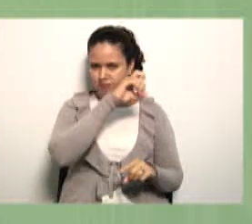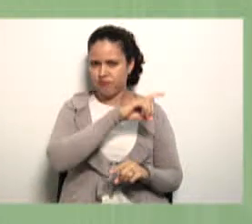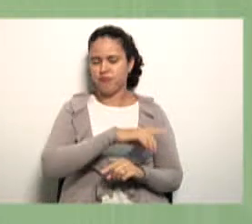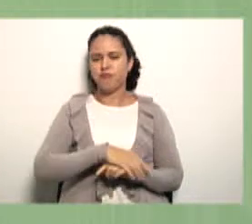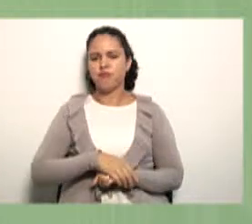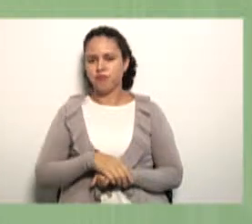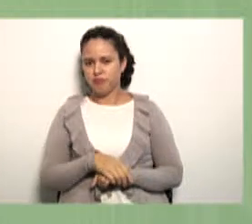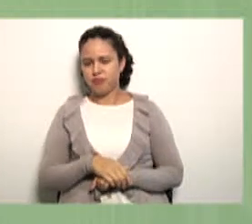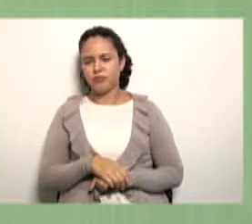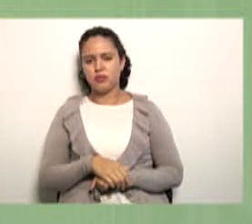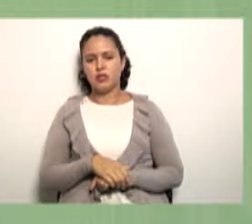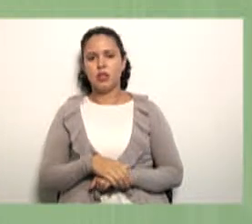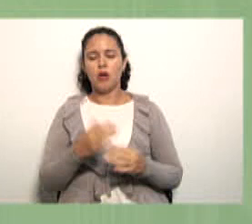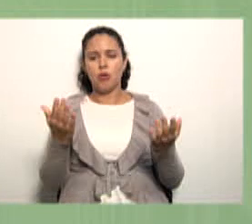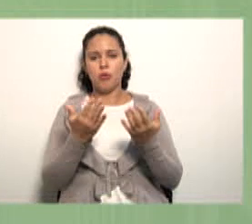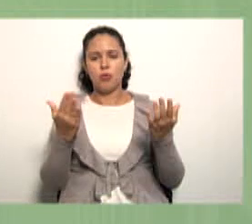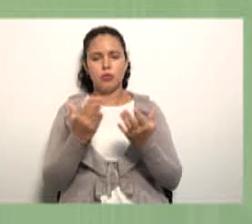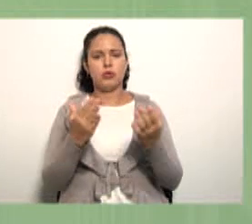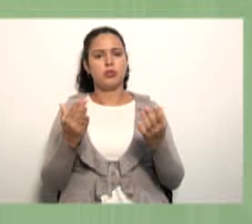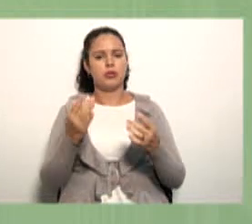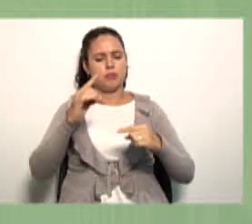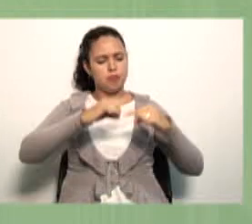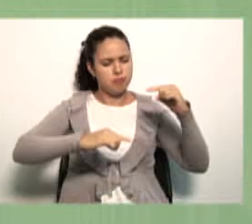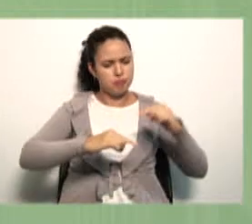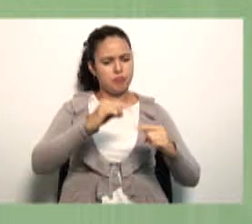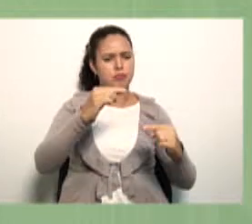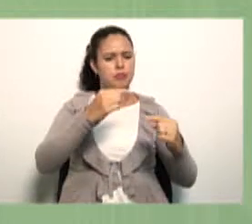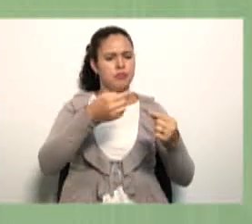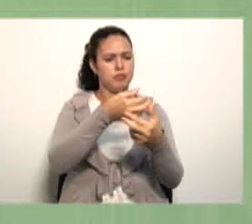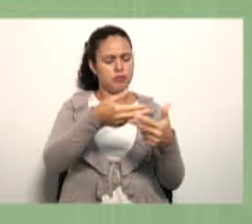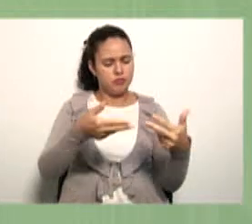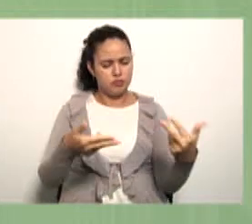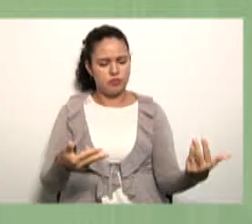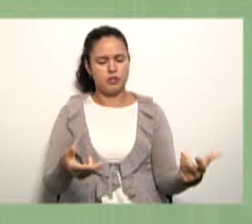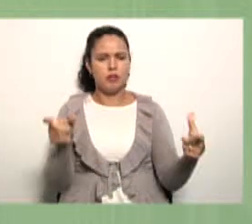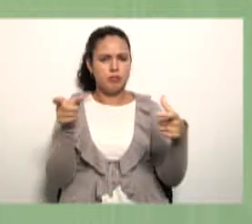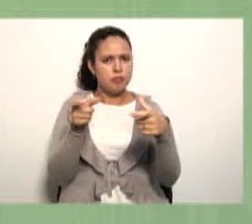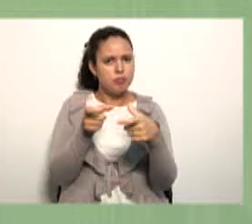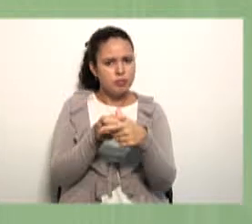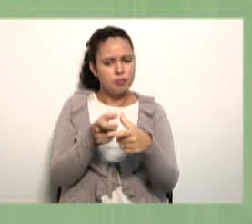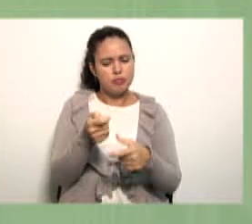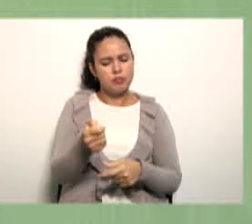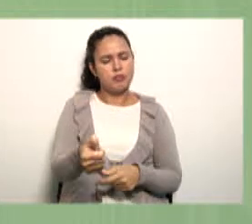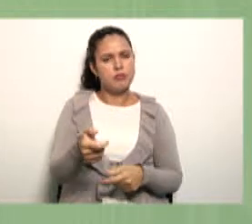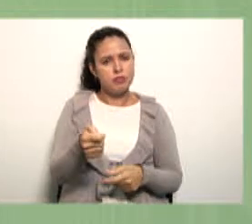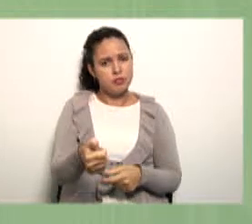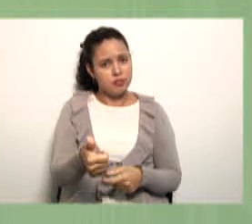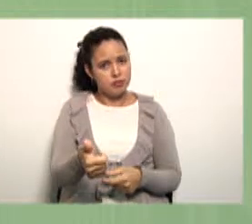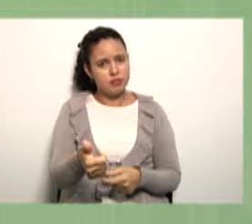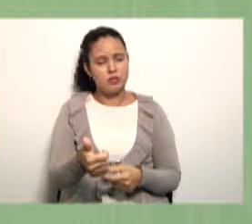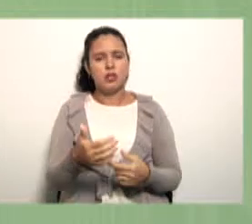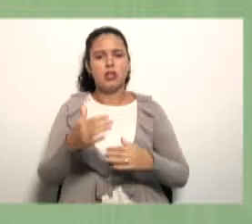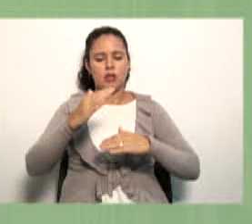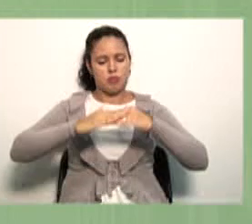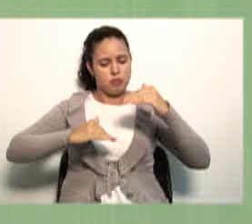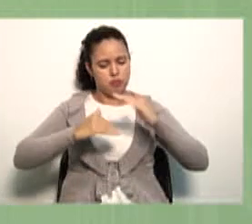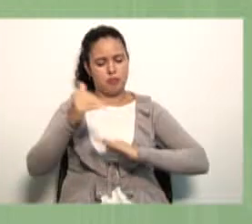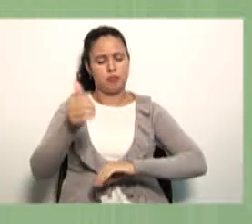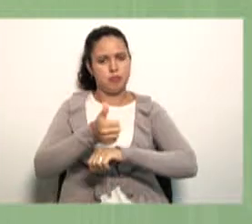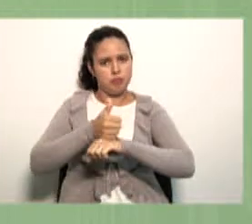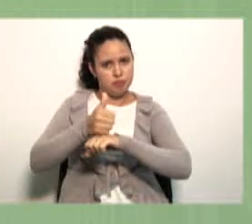os recursos são escassos em relação às necessidades. Os economistas, portanto, estudam